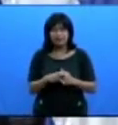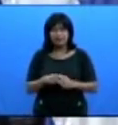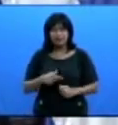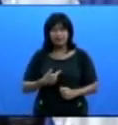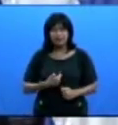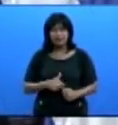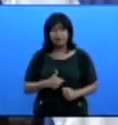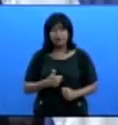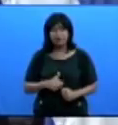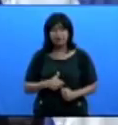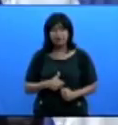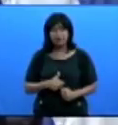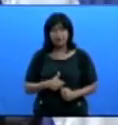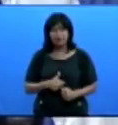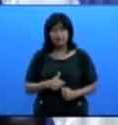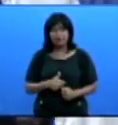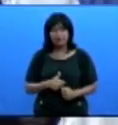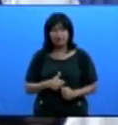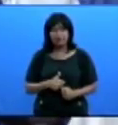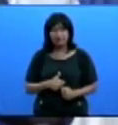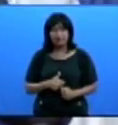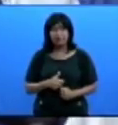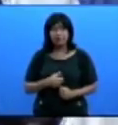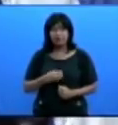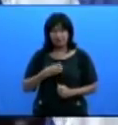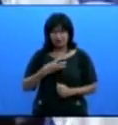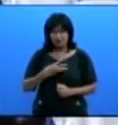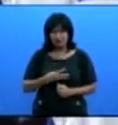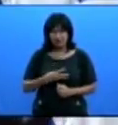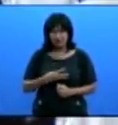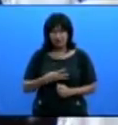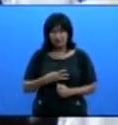versículos de 3 a 9.